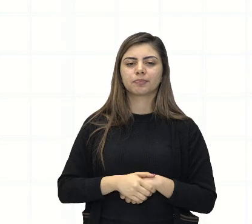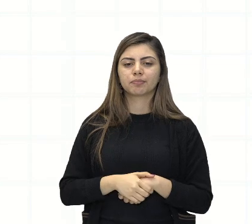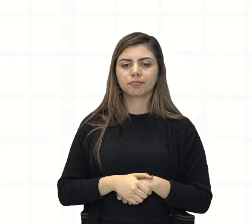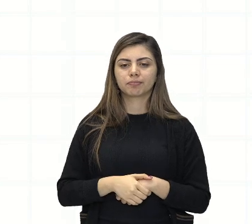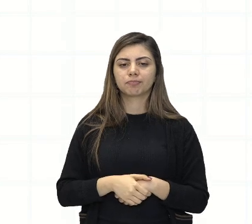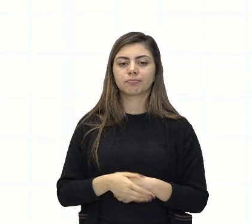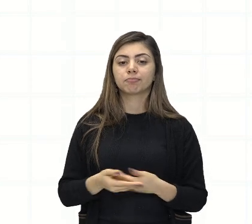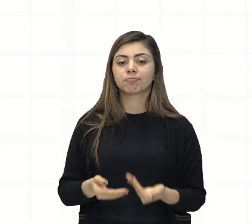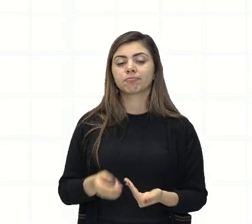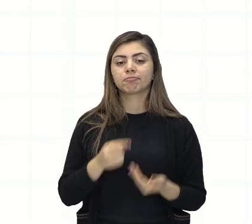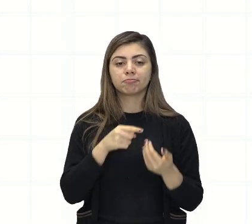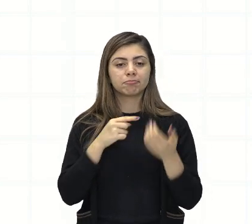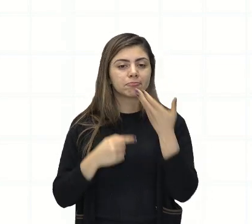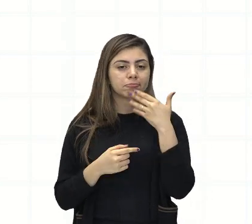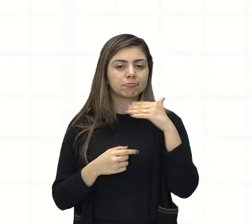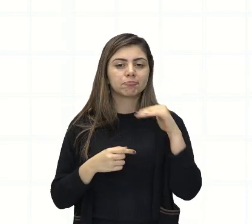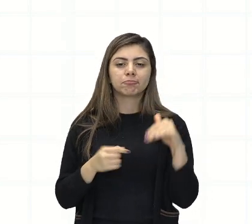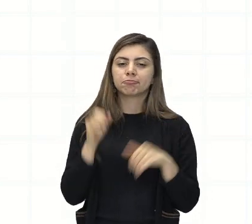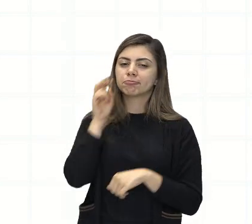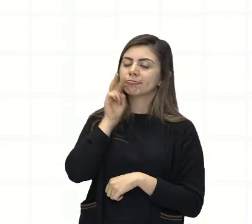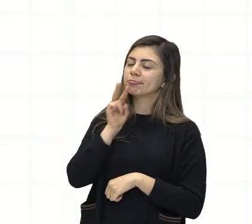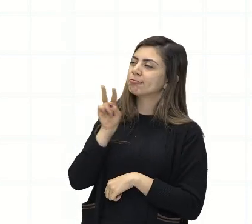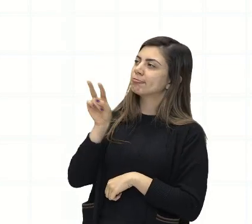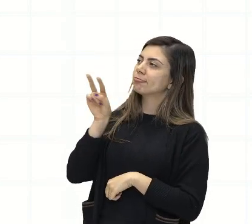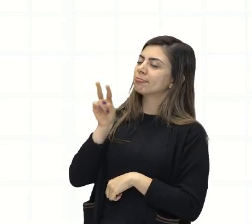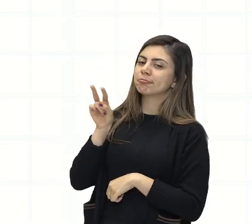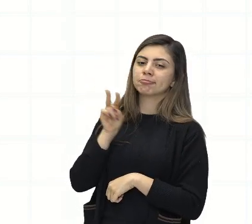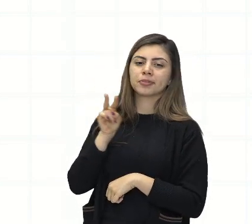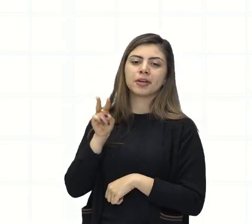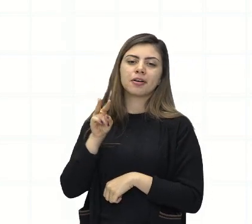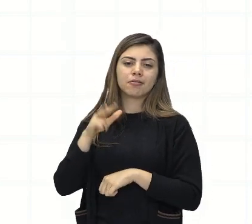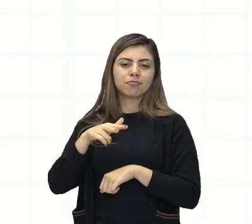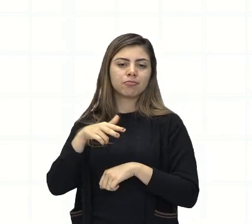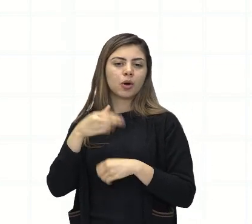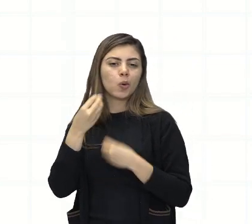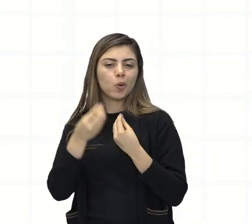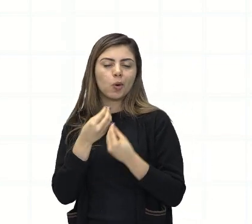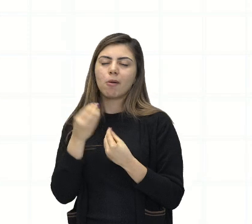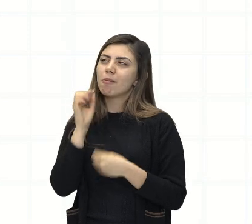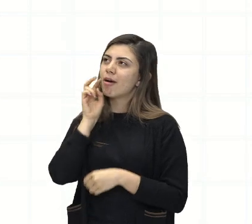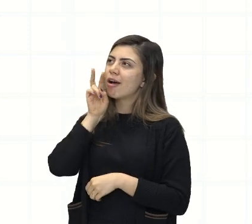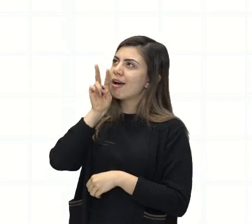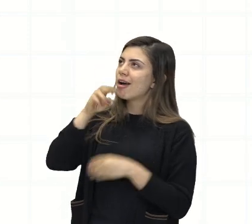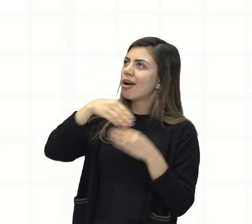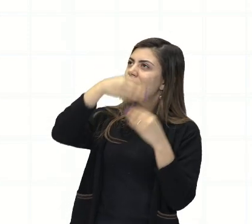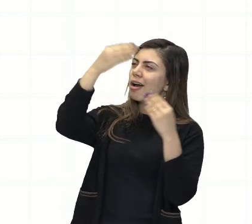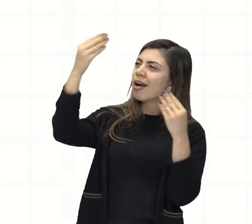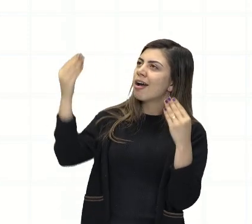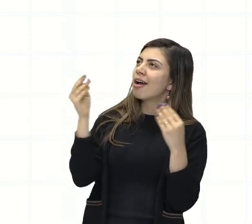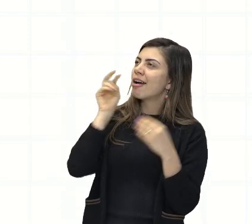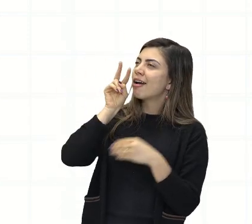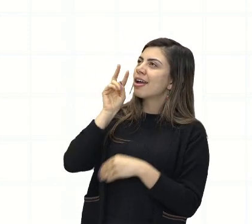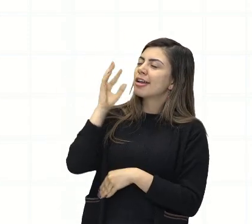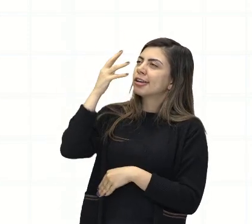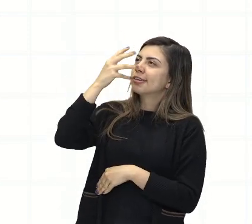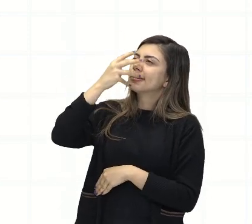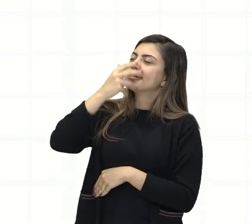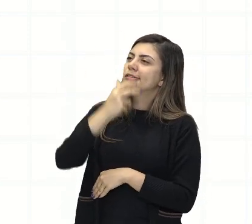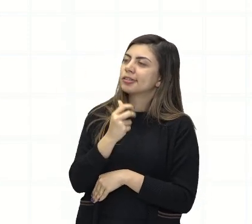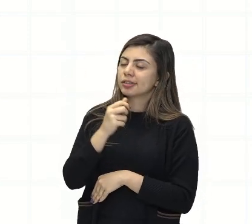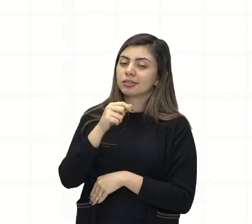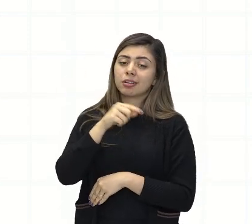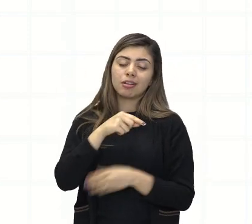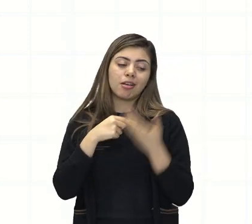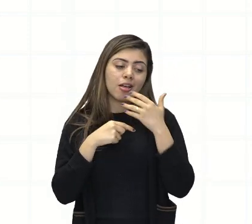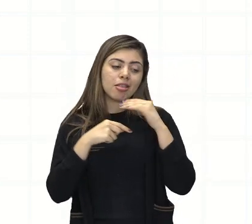do sério, à tarde do dia com a refrescação. Então a nossa menininha adorou o arco-íris que veio depois daquela chuva que ela desejou, mas